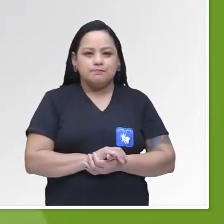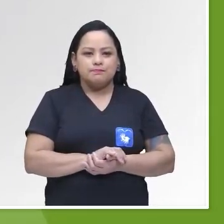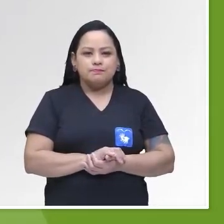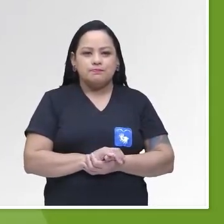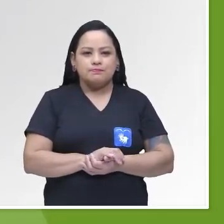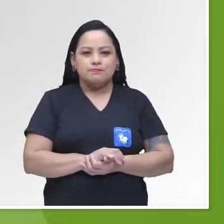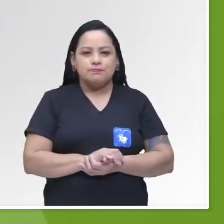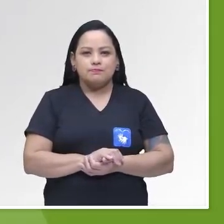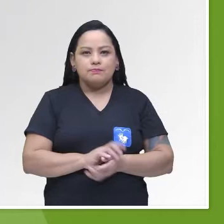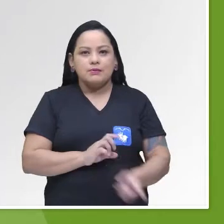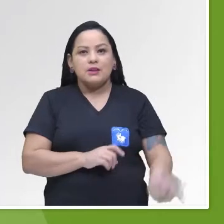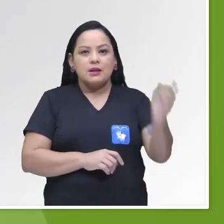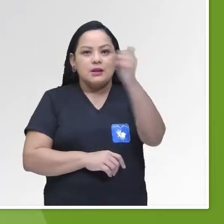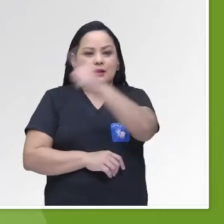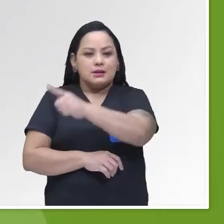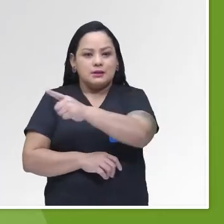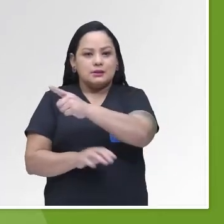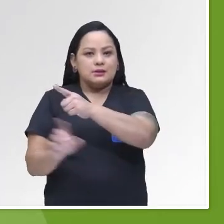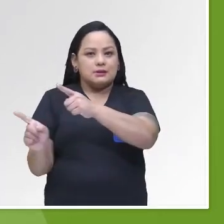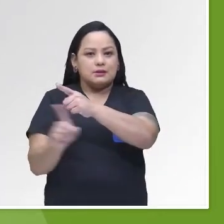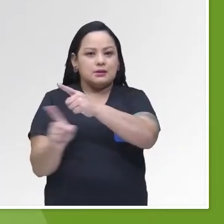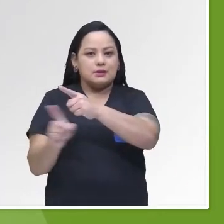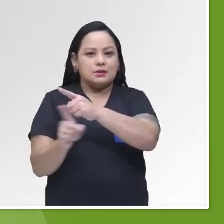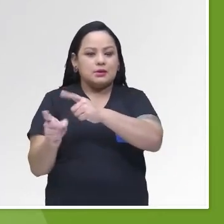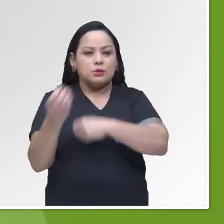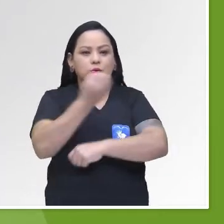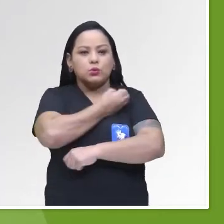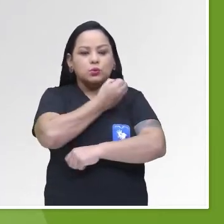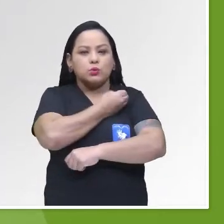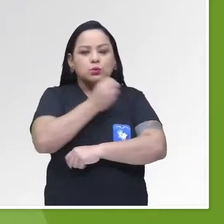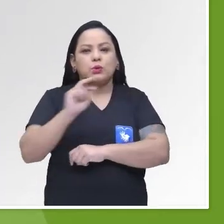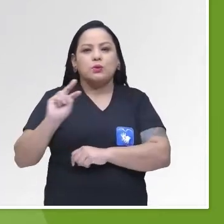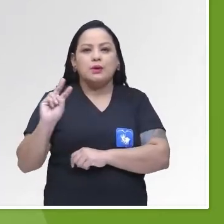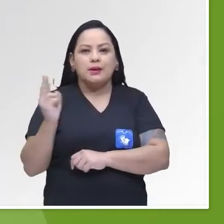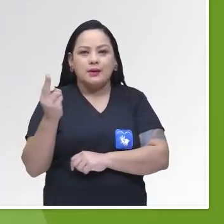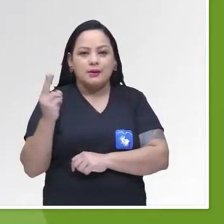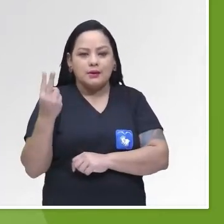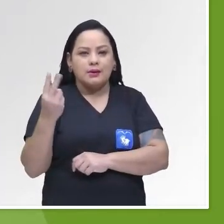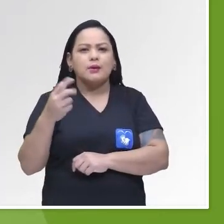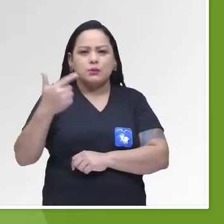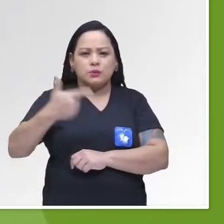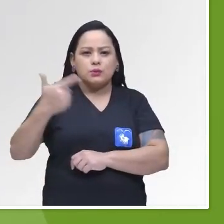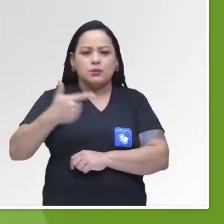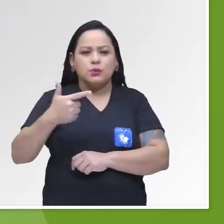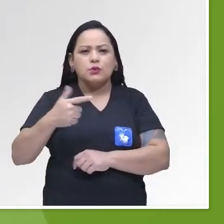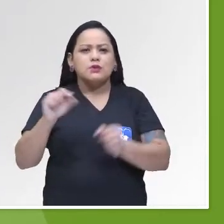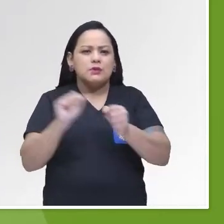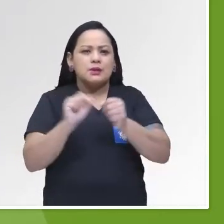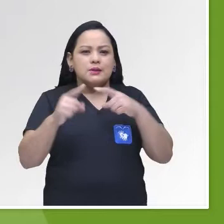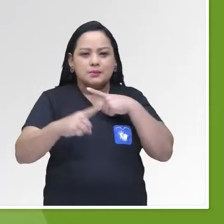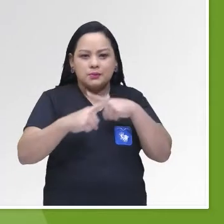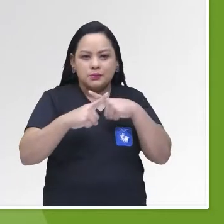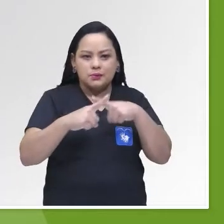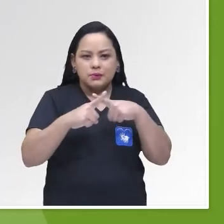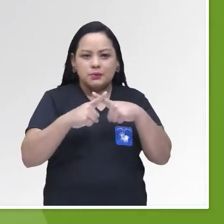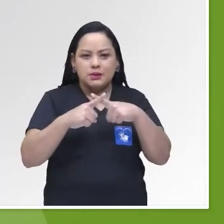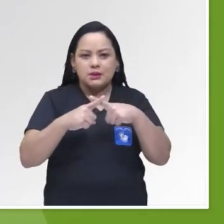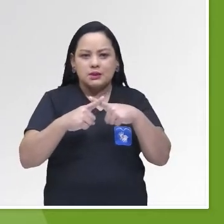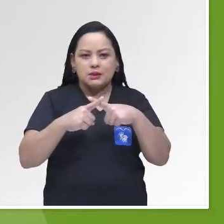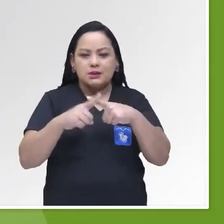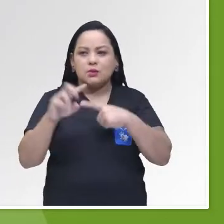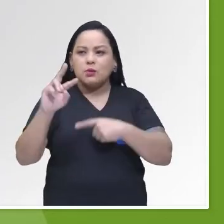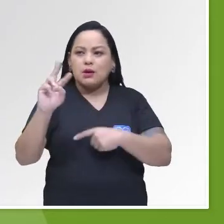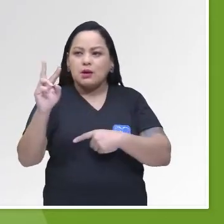Esse coeficiente aqui do gás hidrogênio, ele multiplica o índice. Não